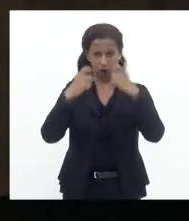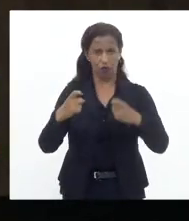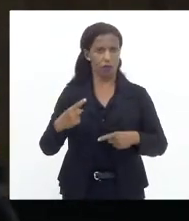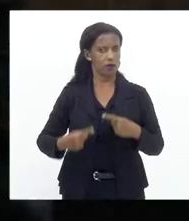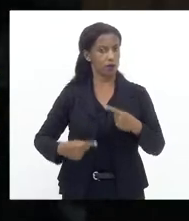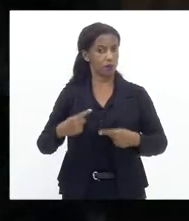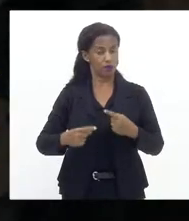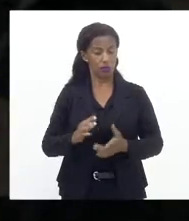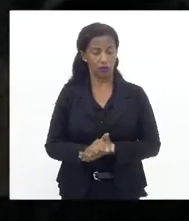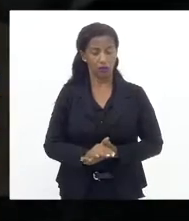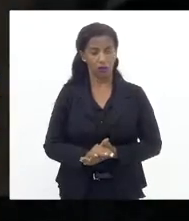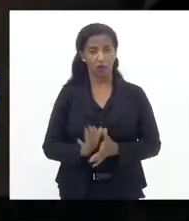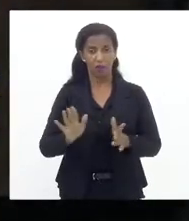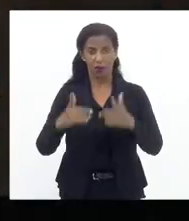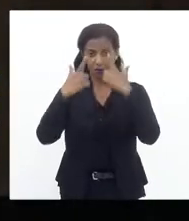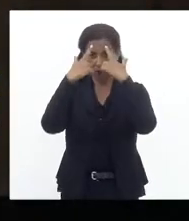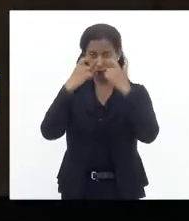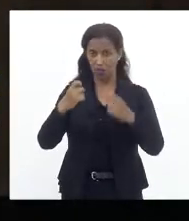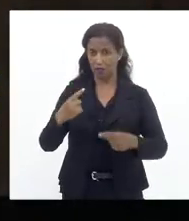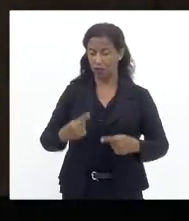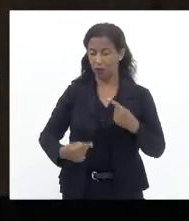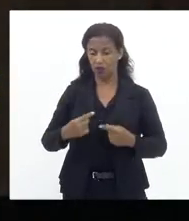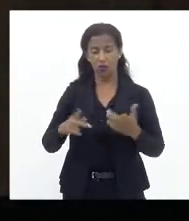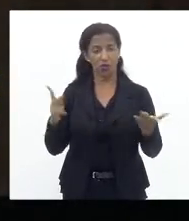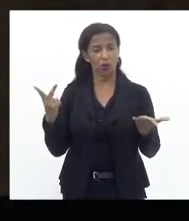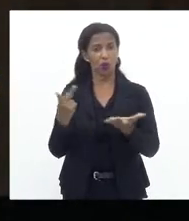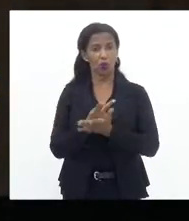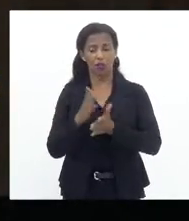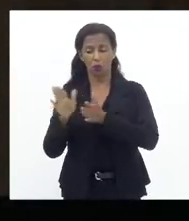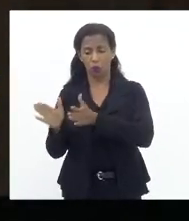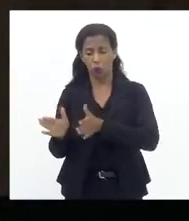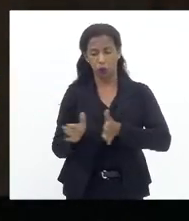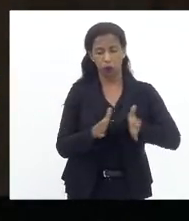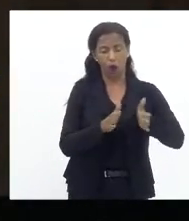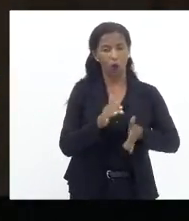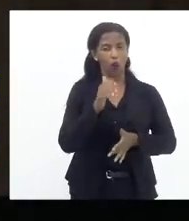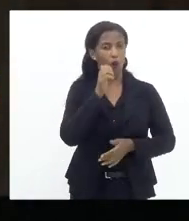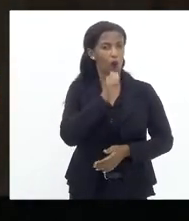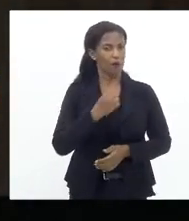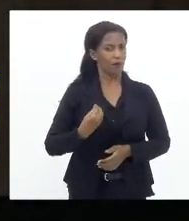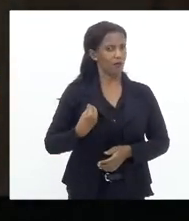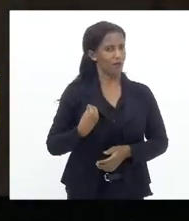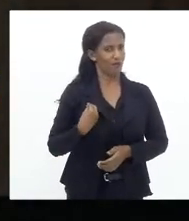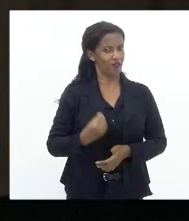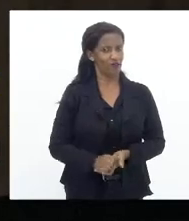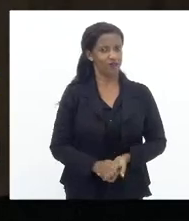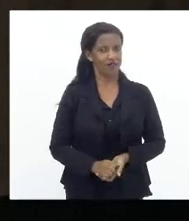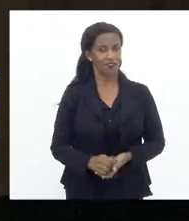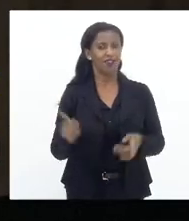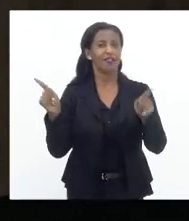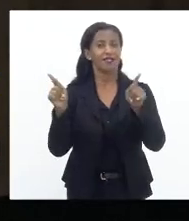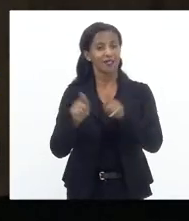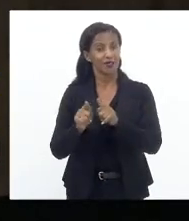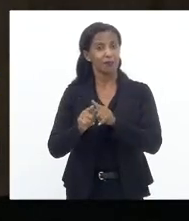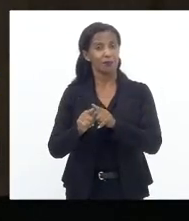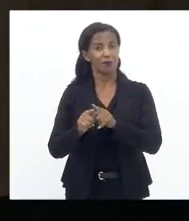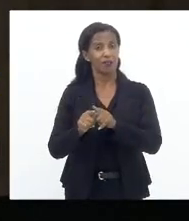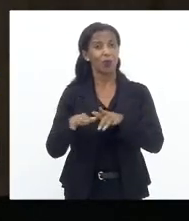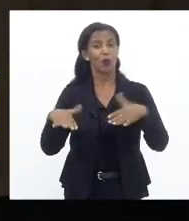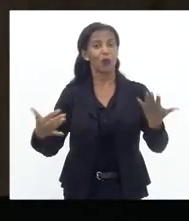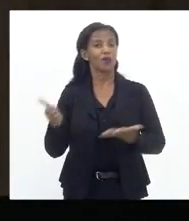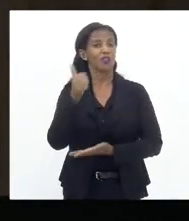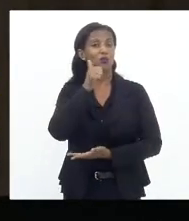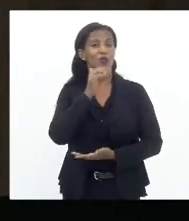mas a violência política ela não só ocorre quando a quando as mulheres estão vivas ela ocorre também quando as mulheres